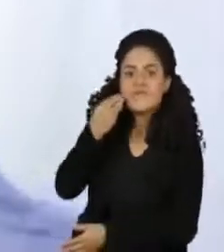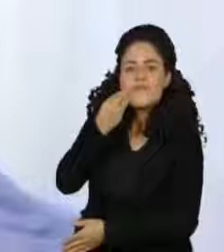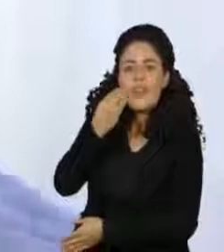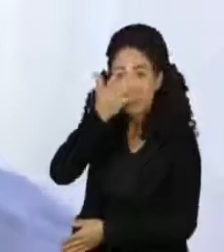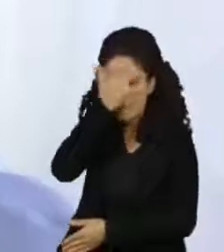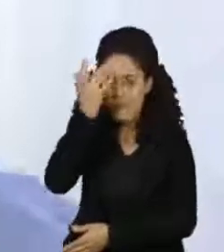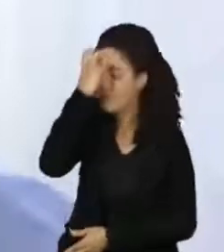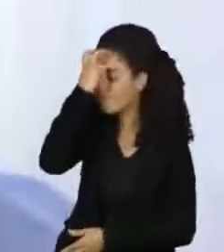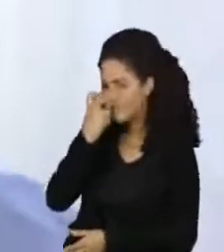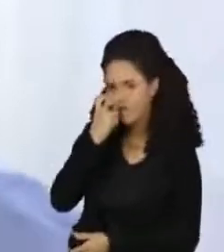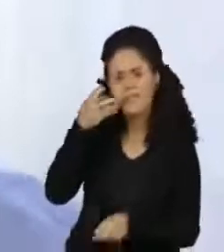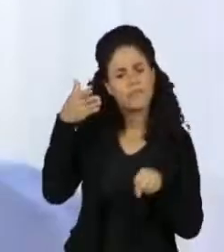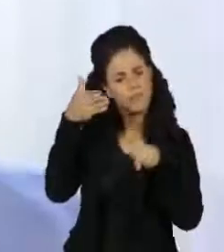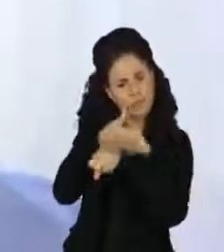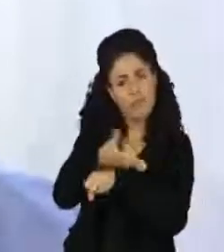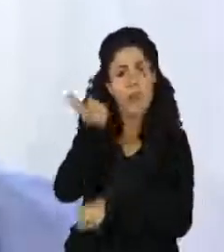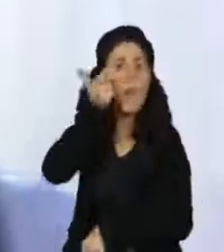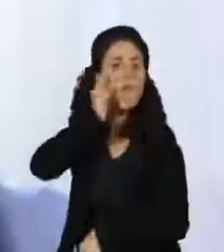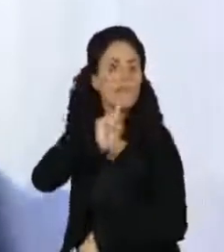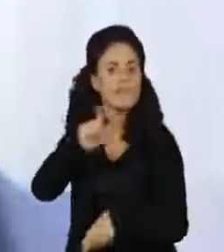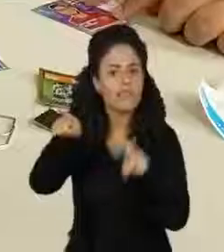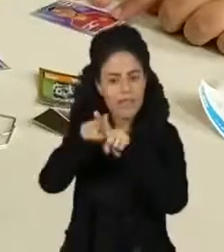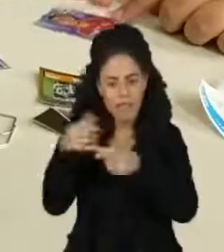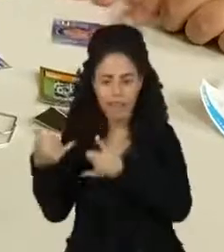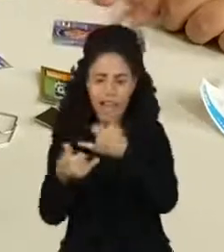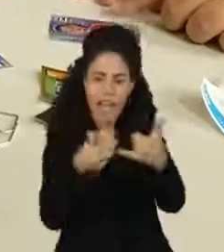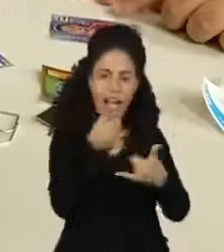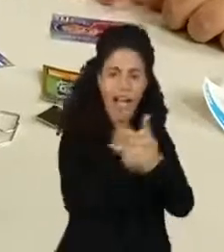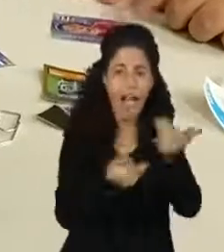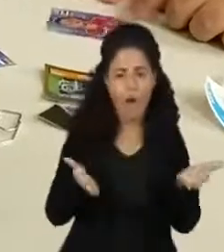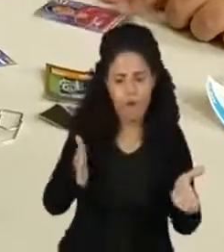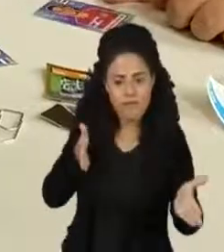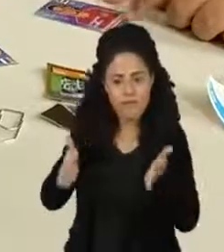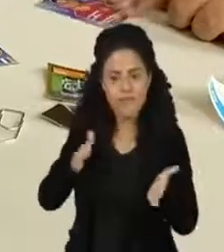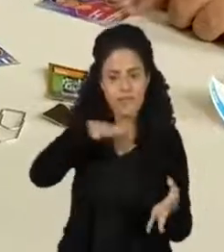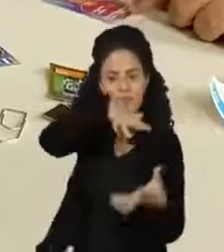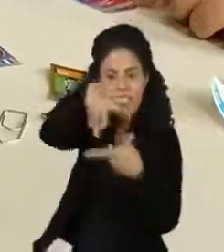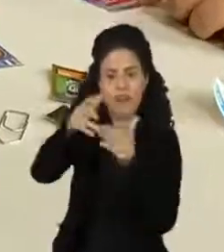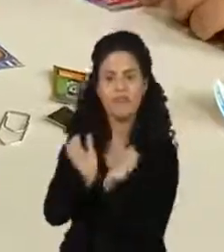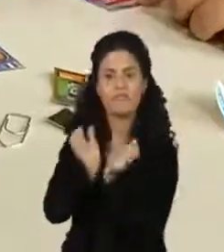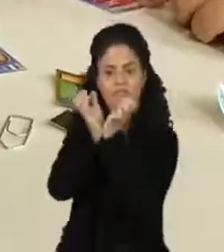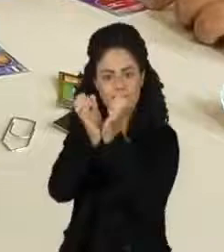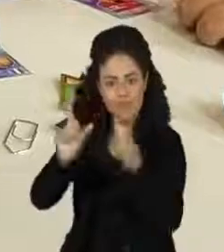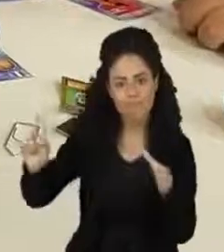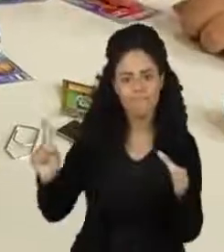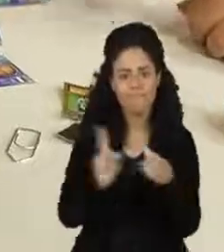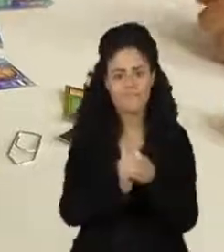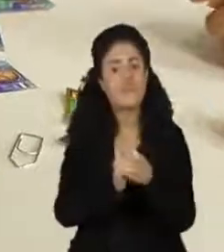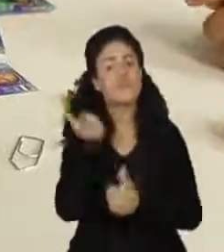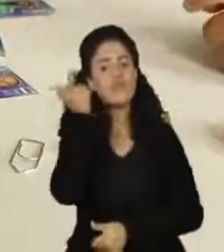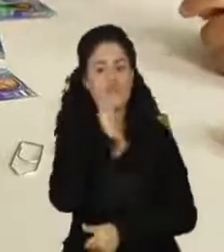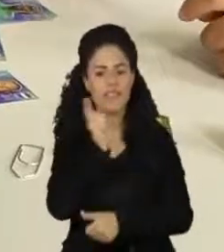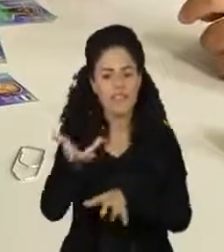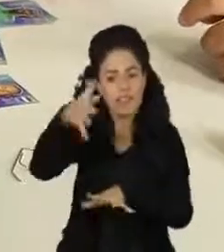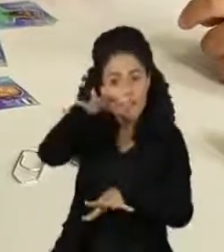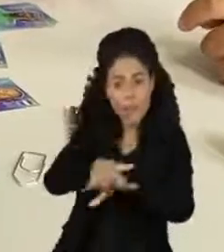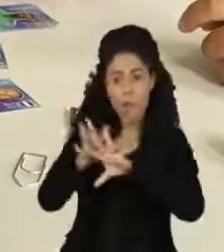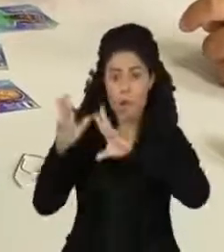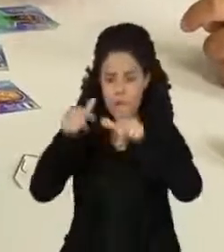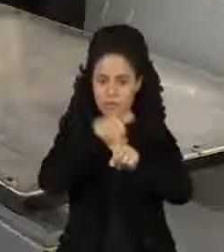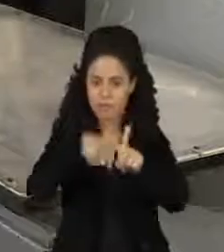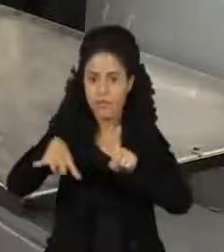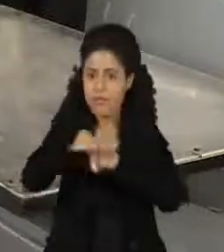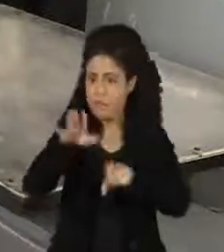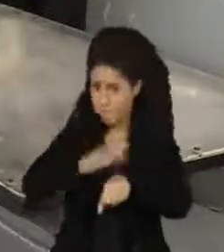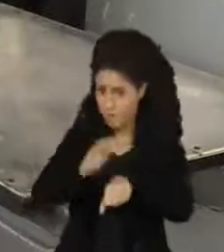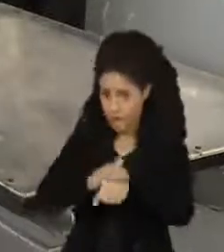pessoa cega participar, né, dessa brincadeira, a gente consegue integrá-los, né, inseri-los, né, naquilo que toda a sociedade está